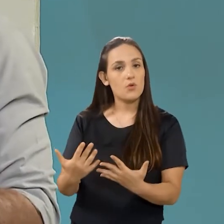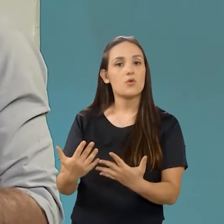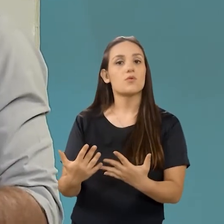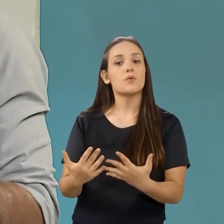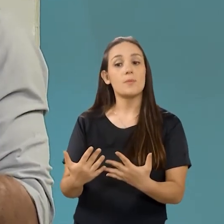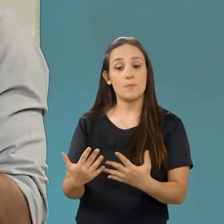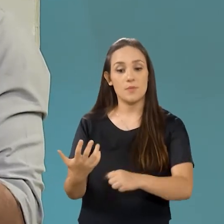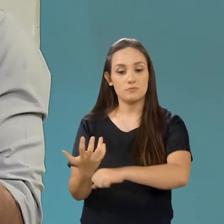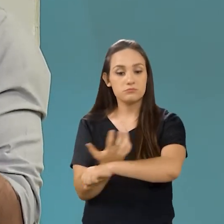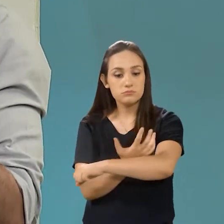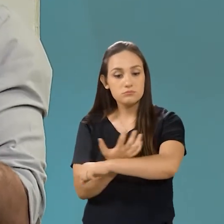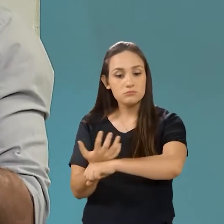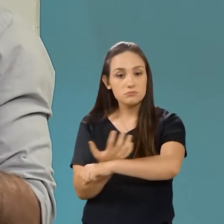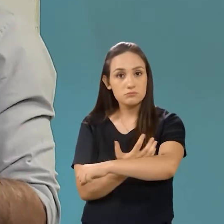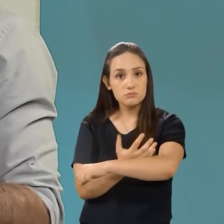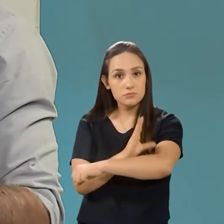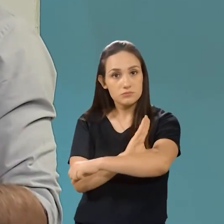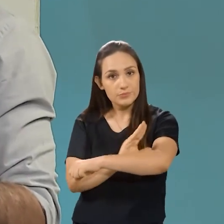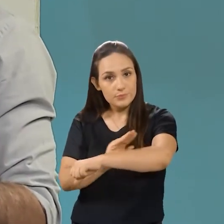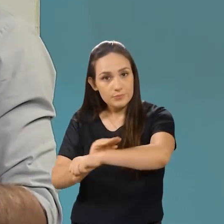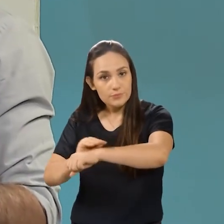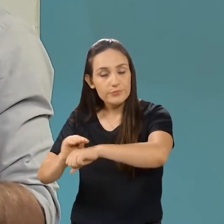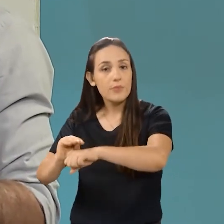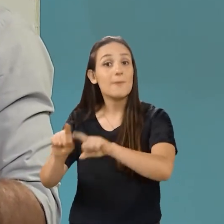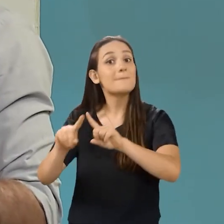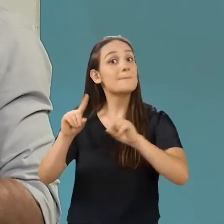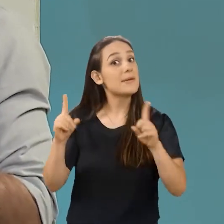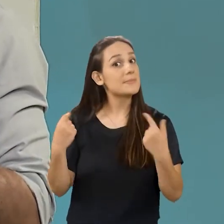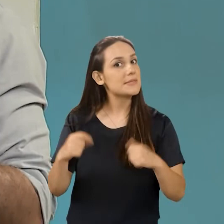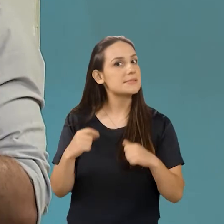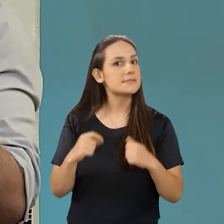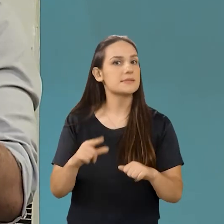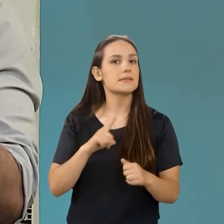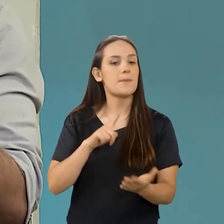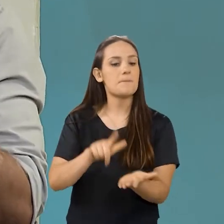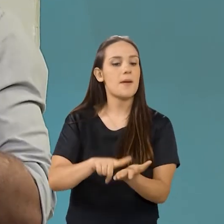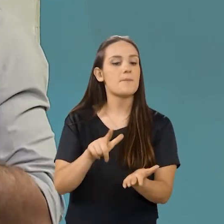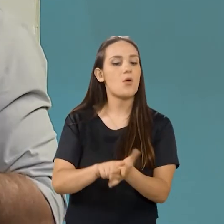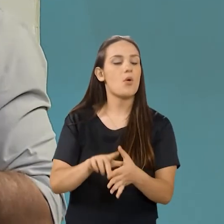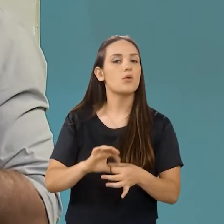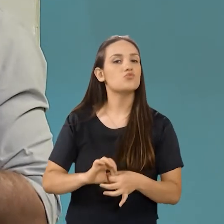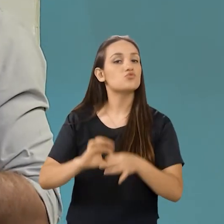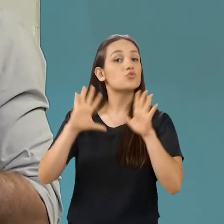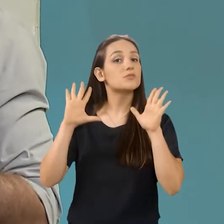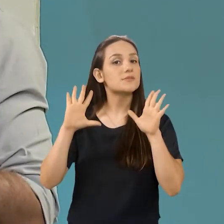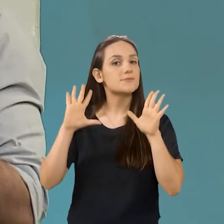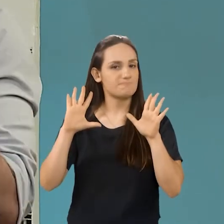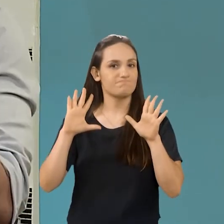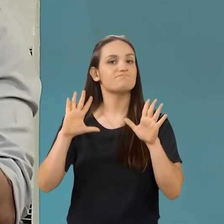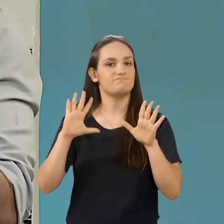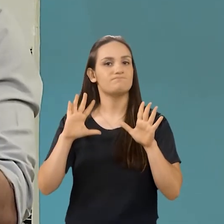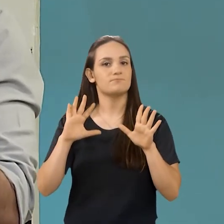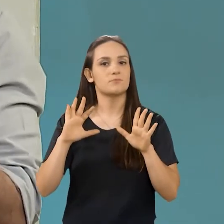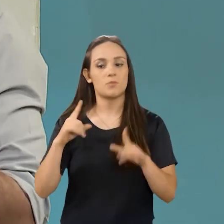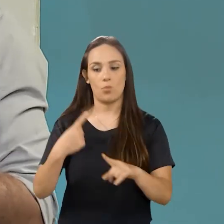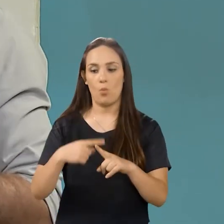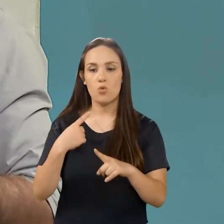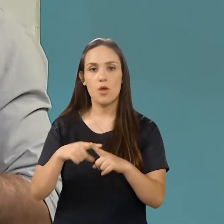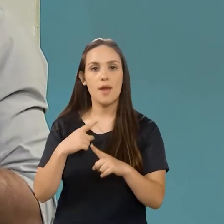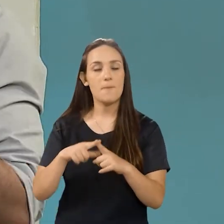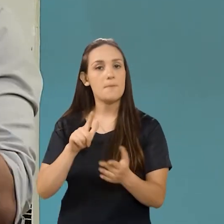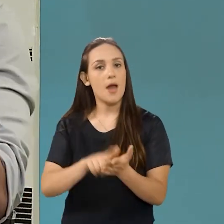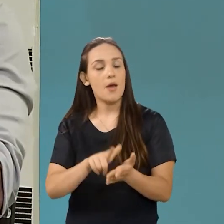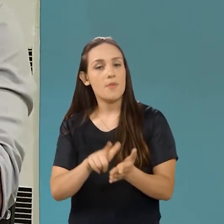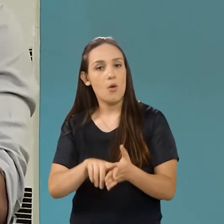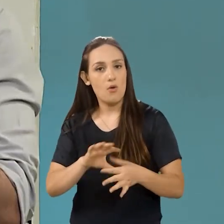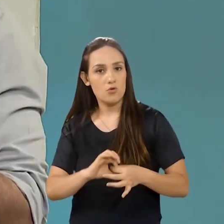da pastagem, mas desde que ele tenha essa autorização, porque é com esse processo de licenciamento, a autorização ambiental, é